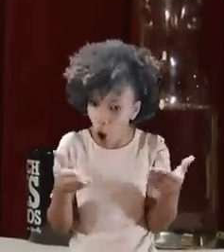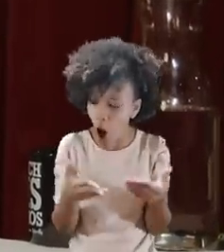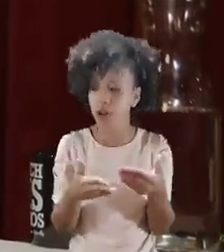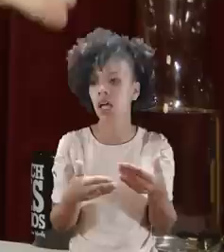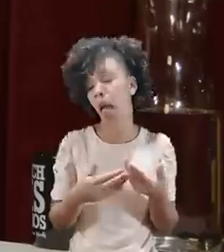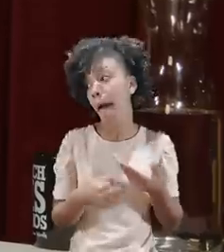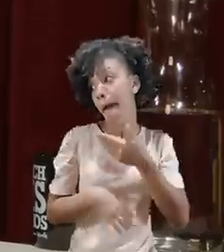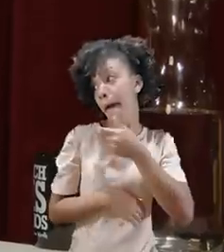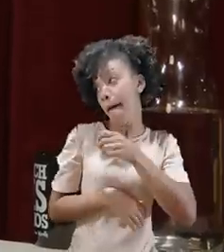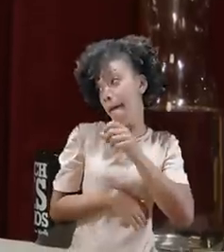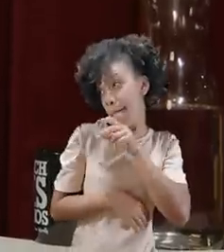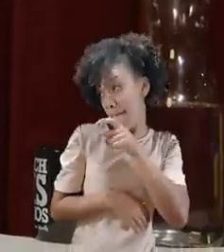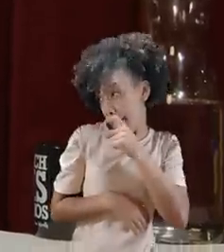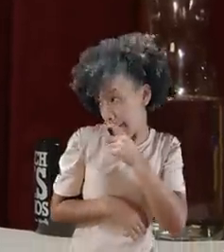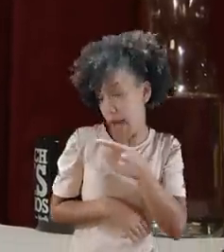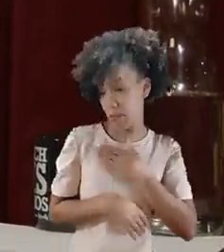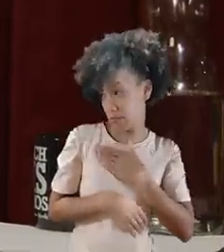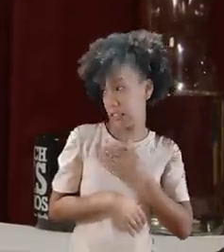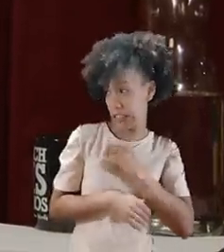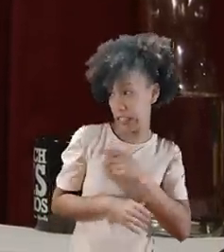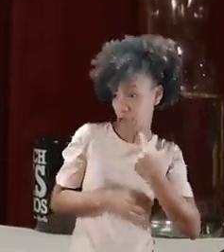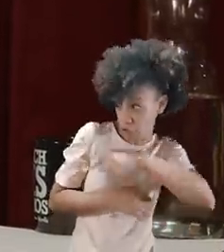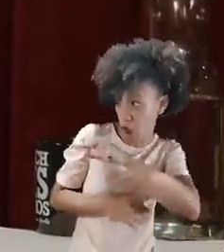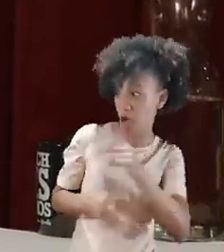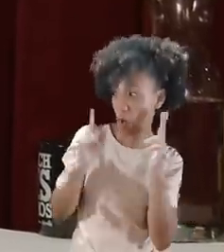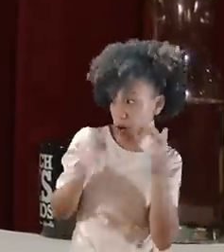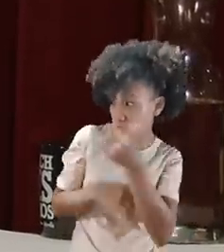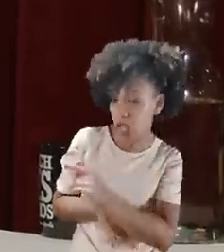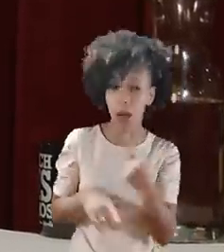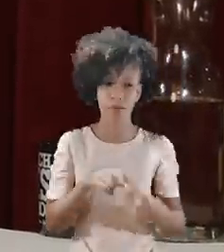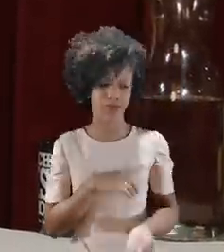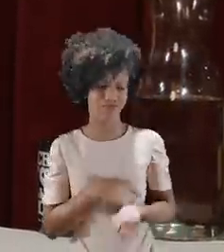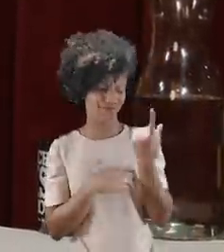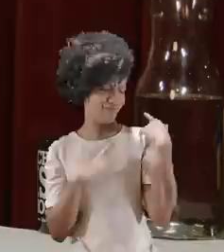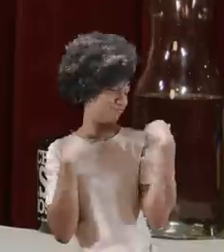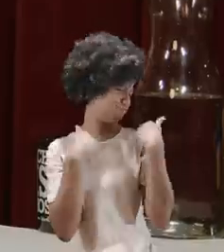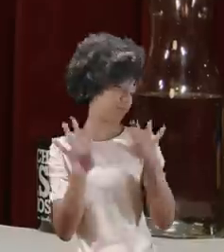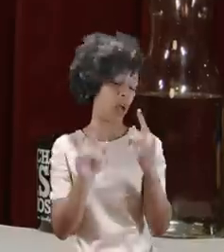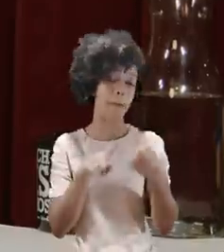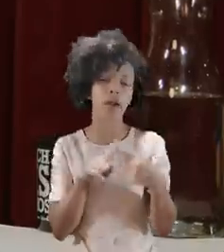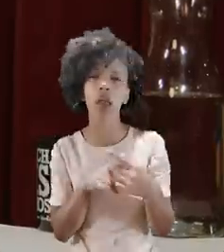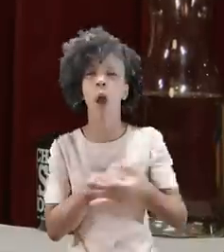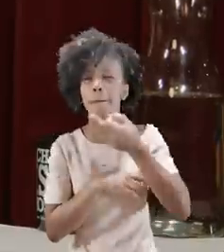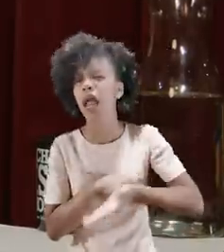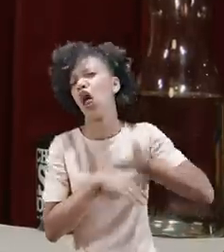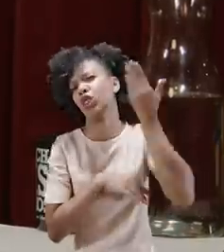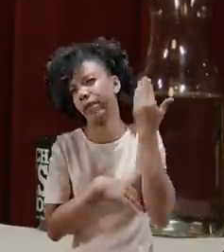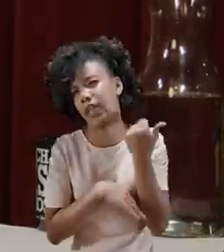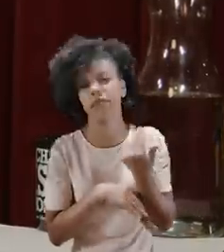com certeza o meu pai se for cortar com você ele vai achar uma bosta teu corte porque meu pai tem a visão do passado